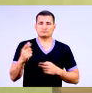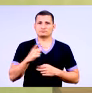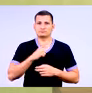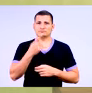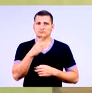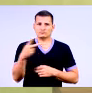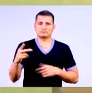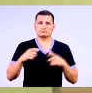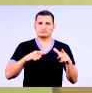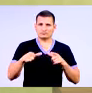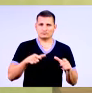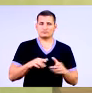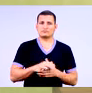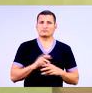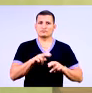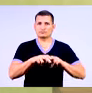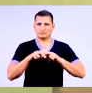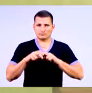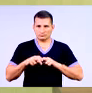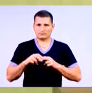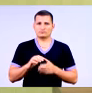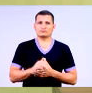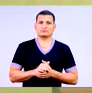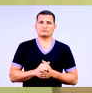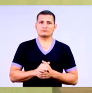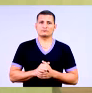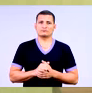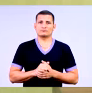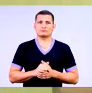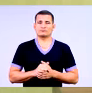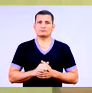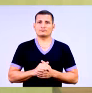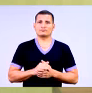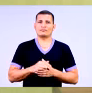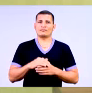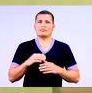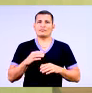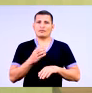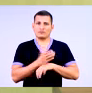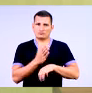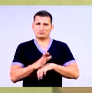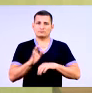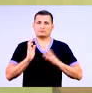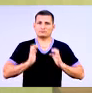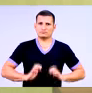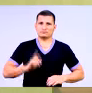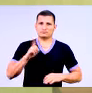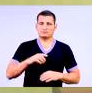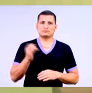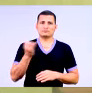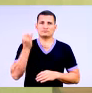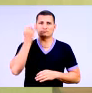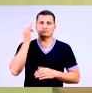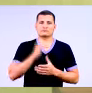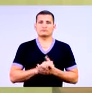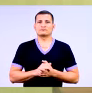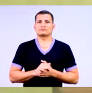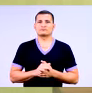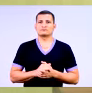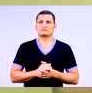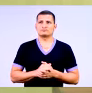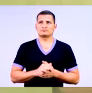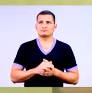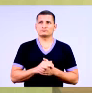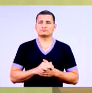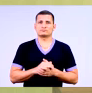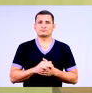seu trabalho. Por isso, exercer uma atividade com ética é imprescindível para o desenvolvimento do homem e das organizações. Dentro